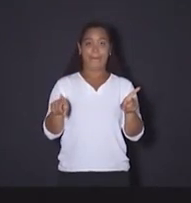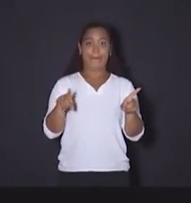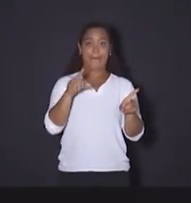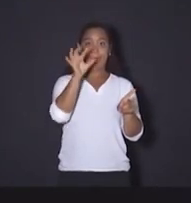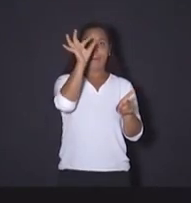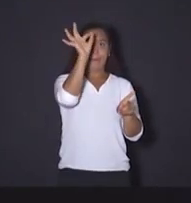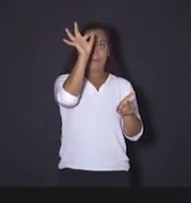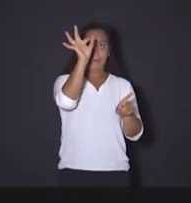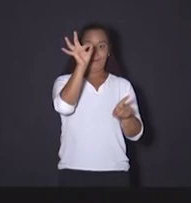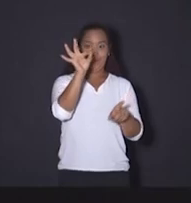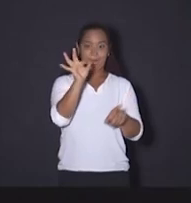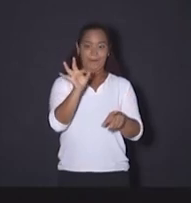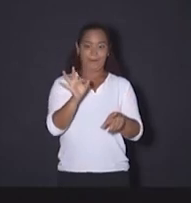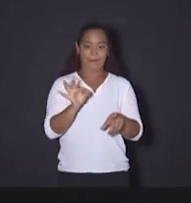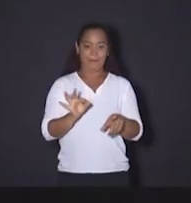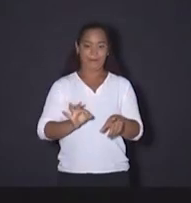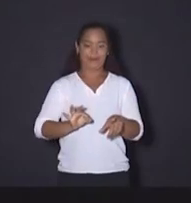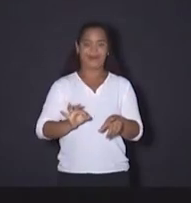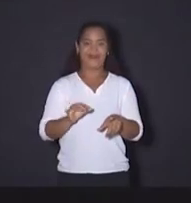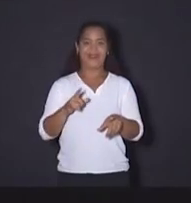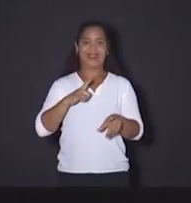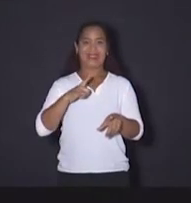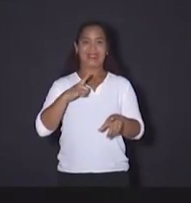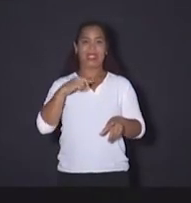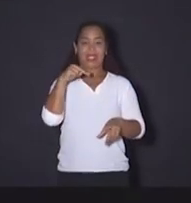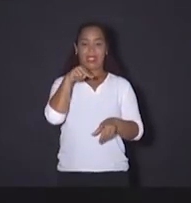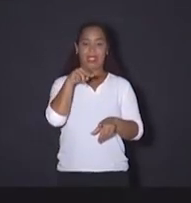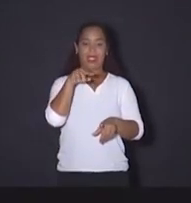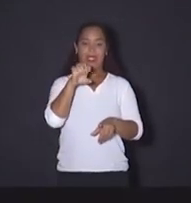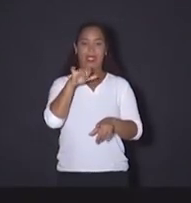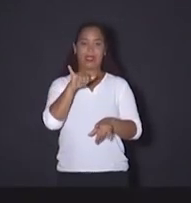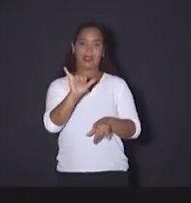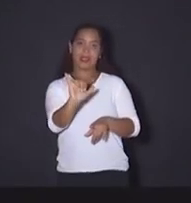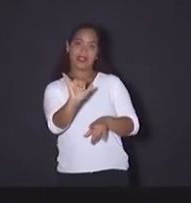canta o Ney, não existe